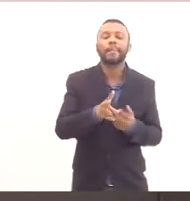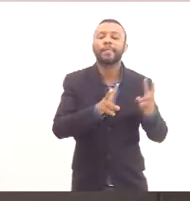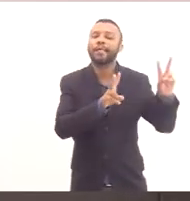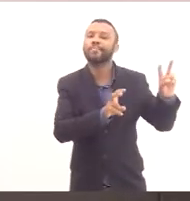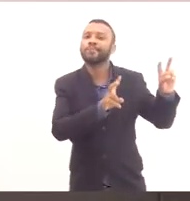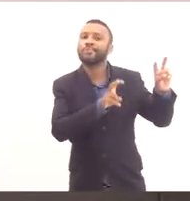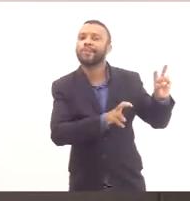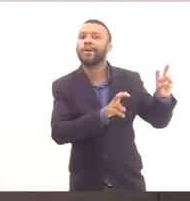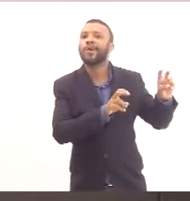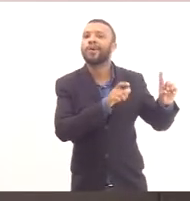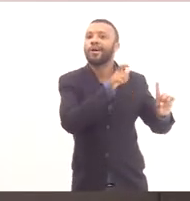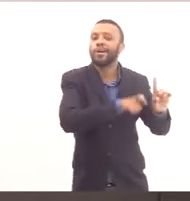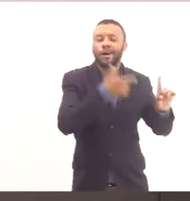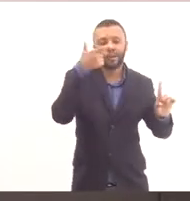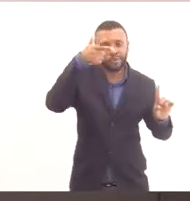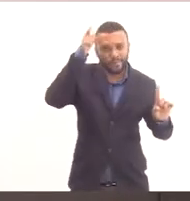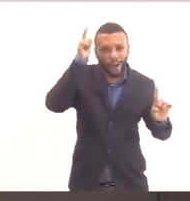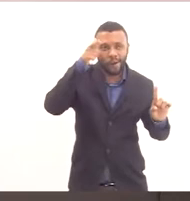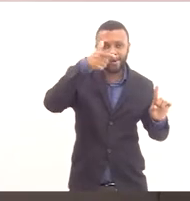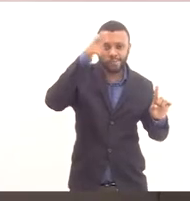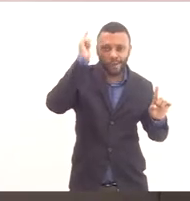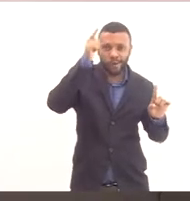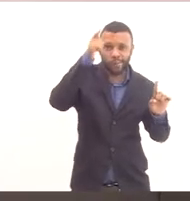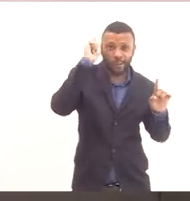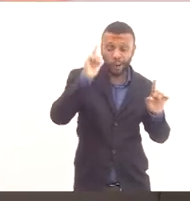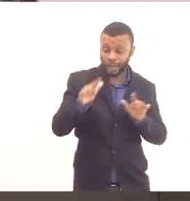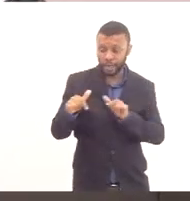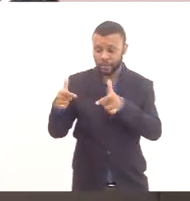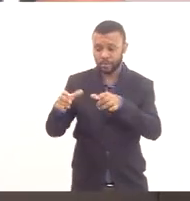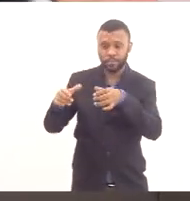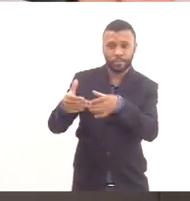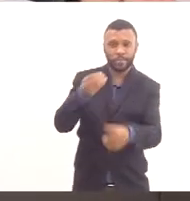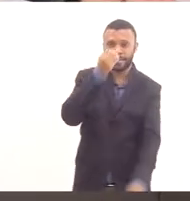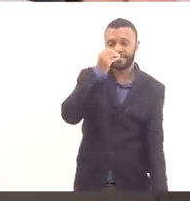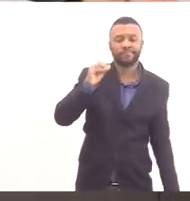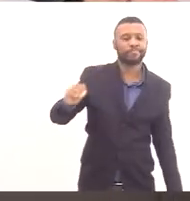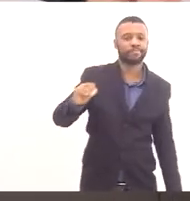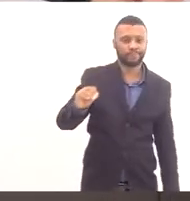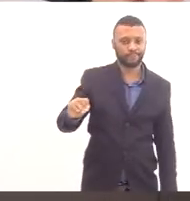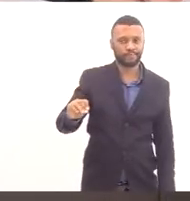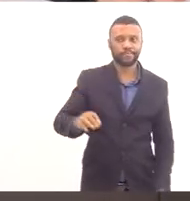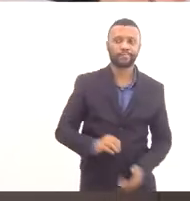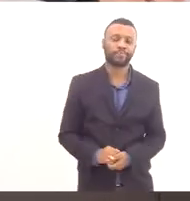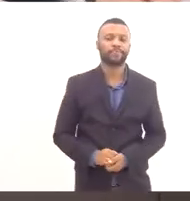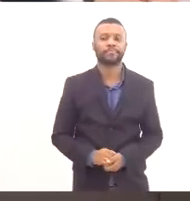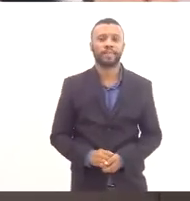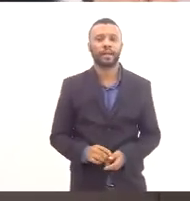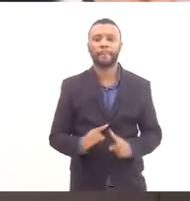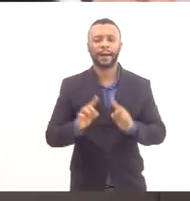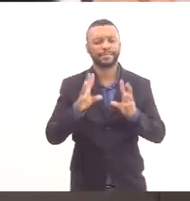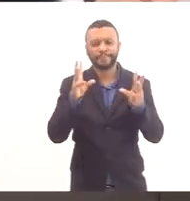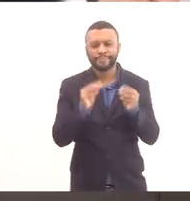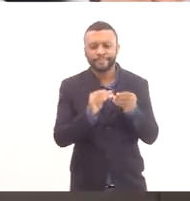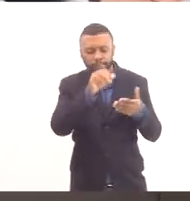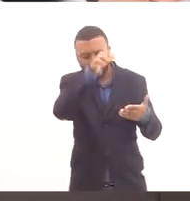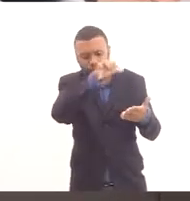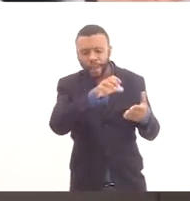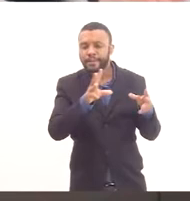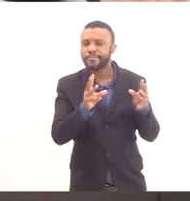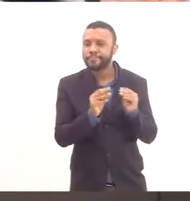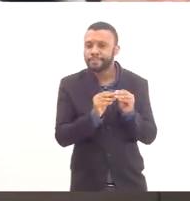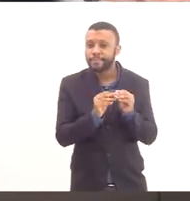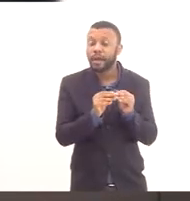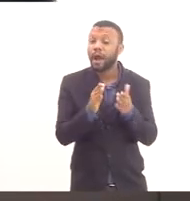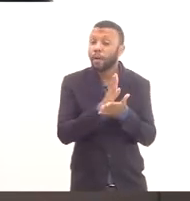ignora peremptoriamente as ações dessa comissão Mas é uma breve passada de olhos aqui numa análise que fizemos